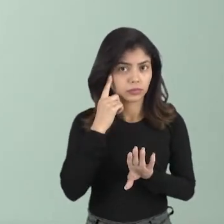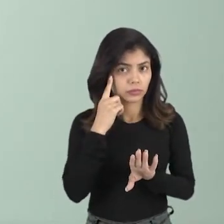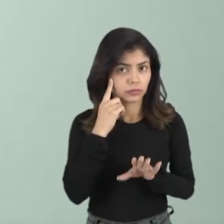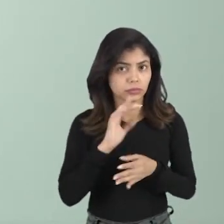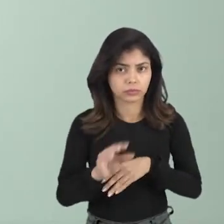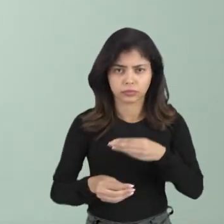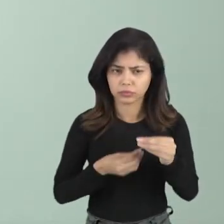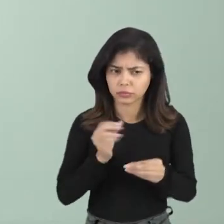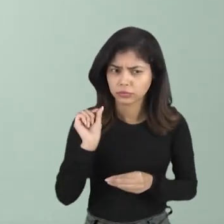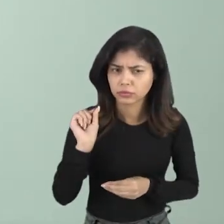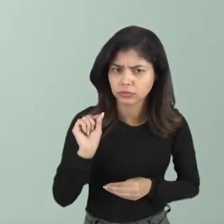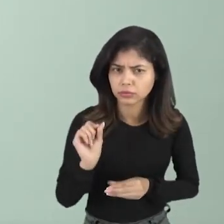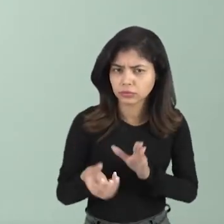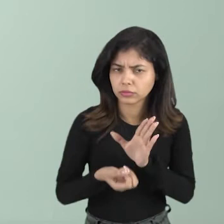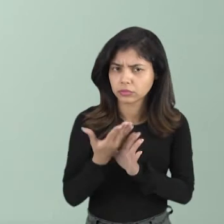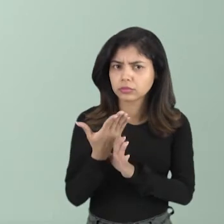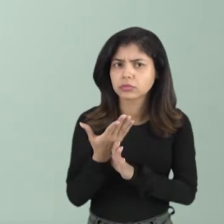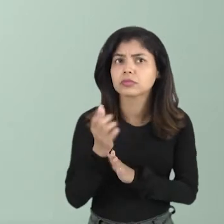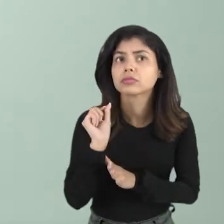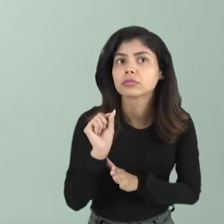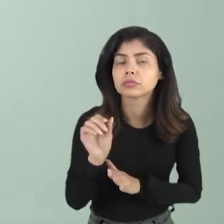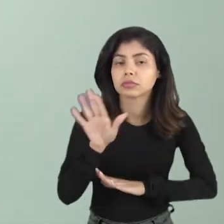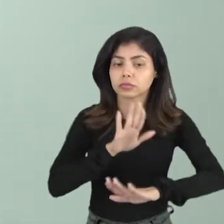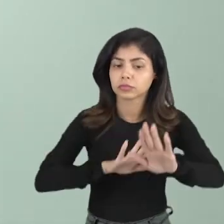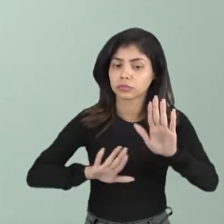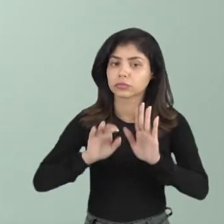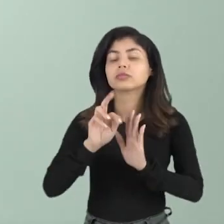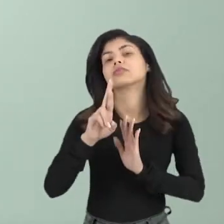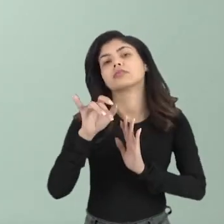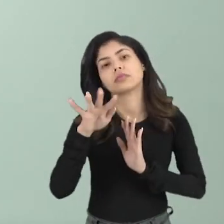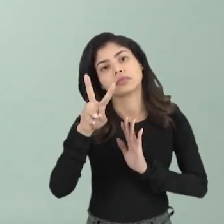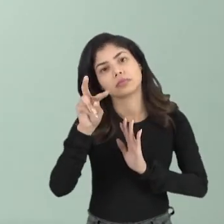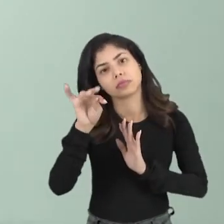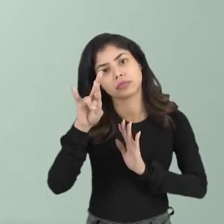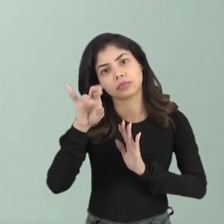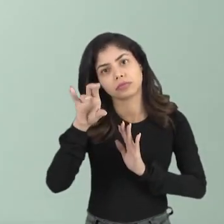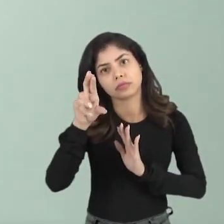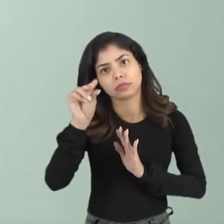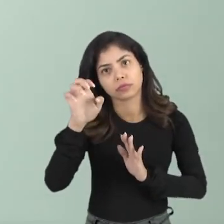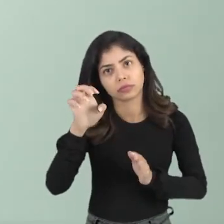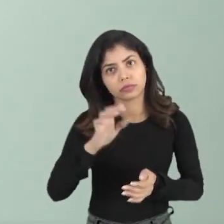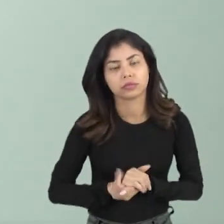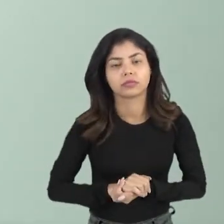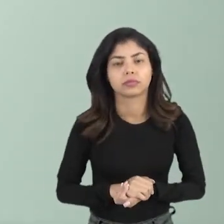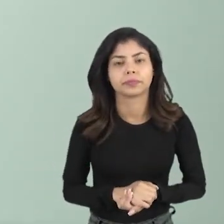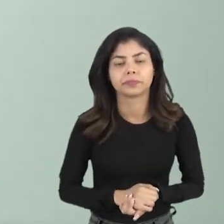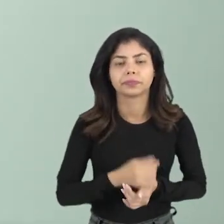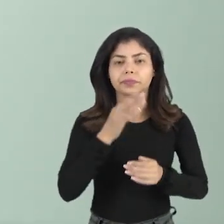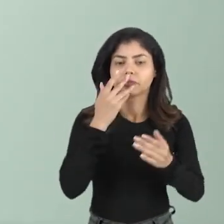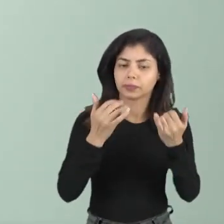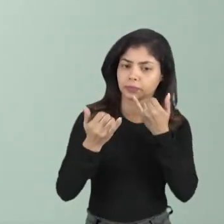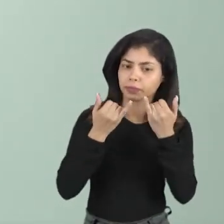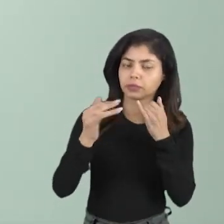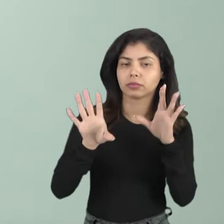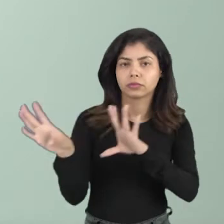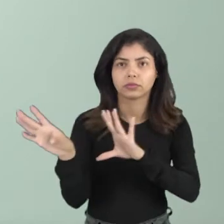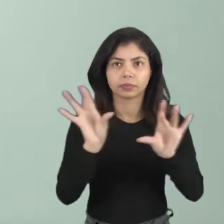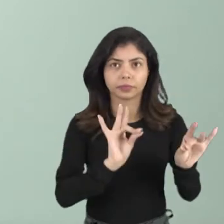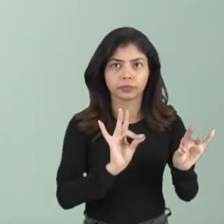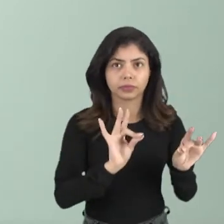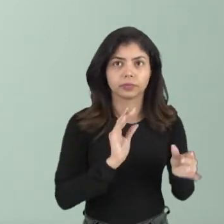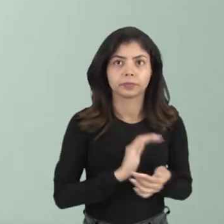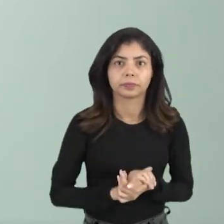pensar de criação de criatividade. Então, essa publicidade traz